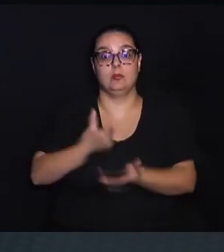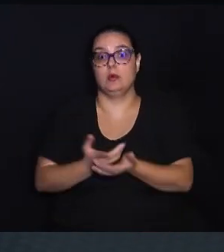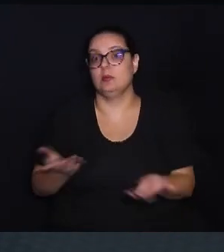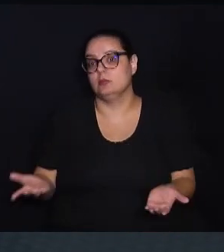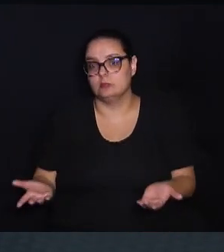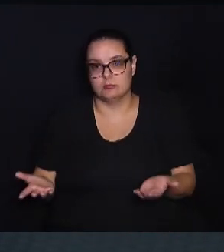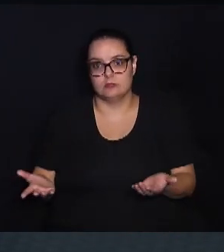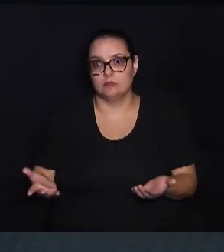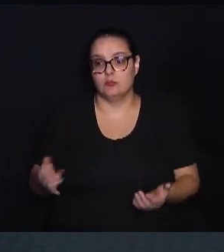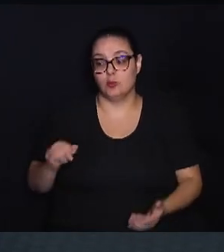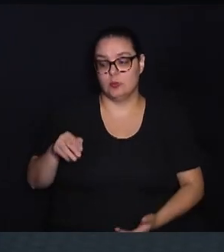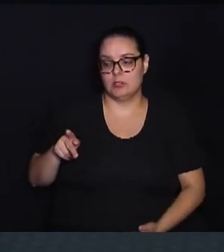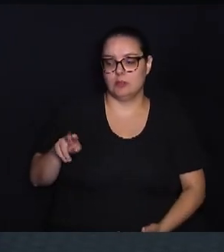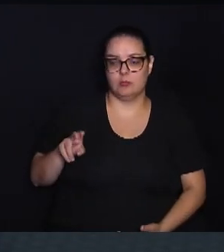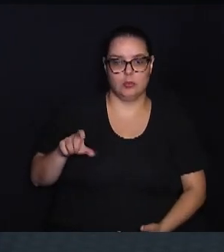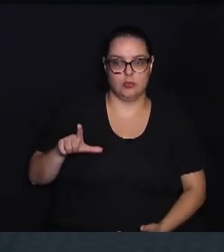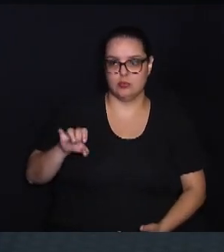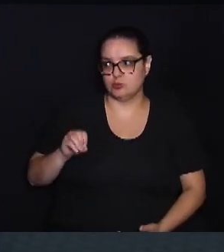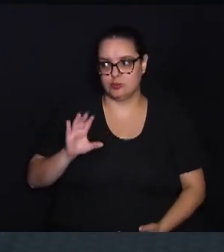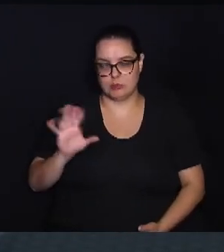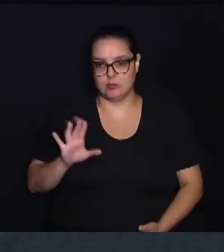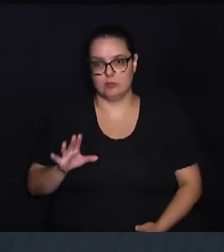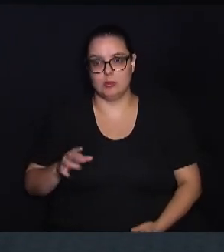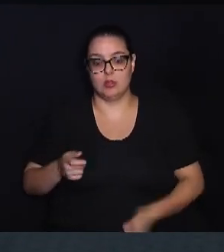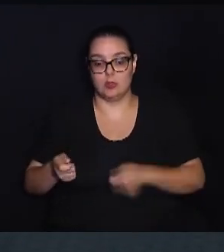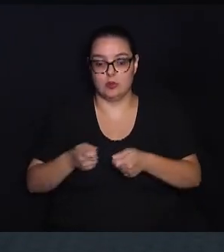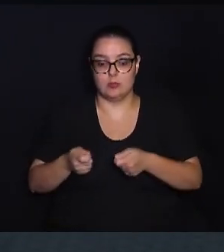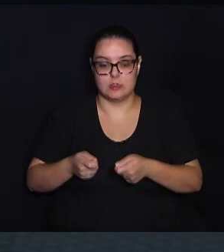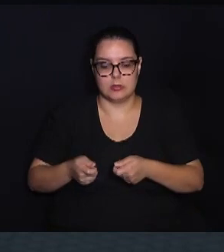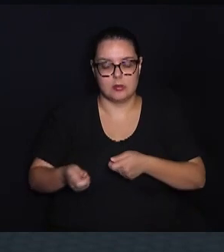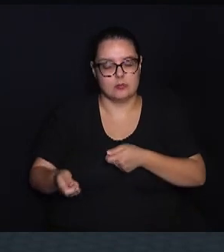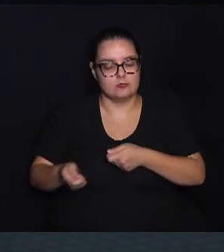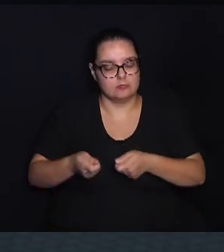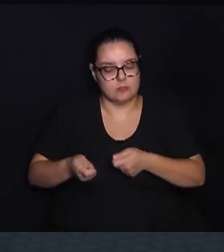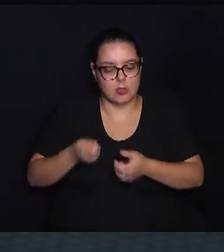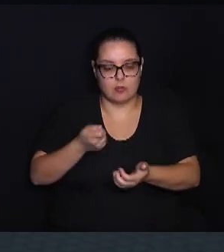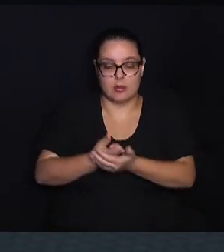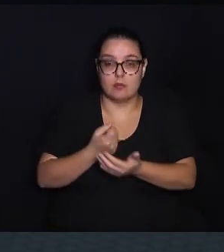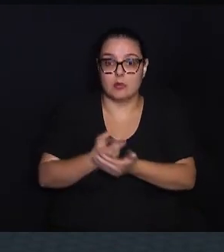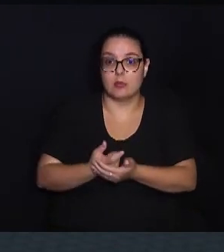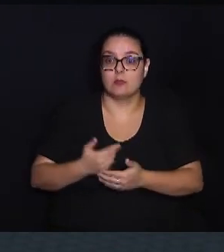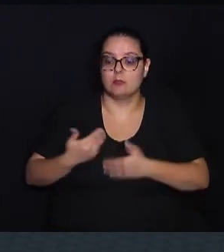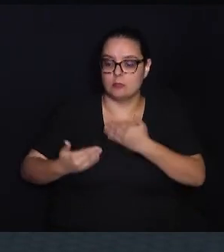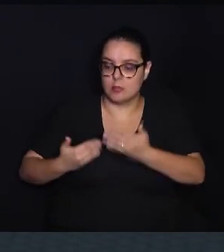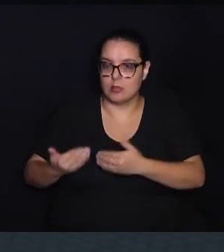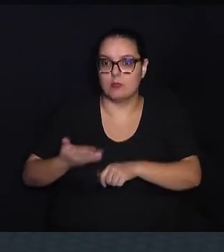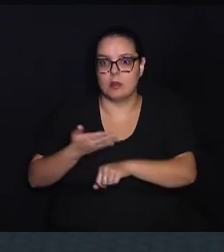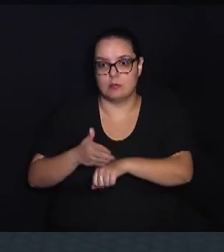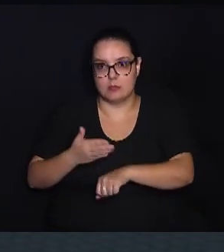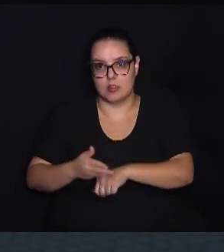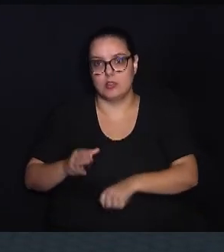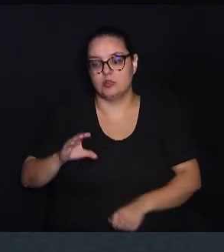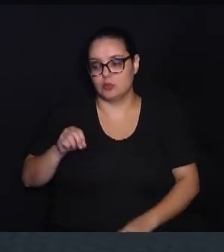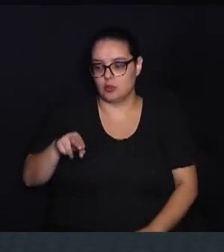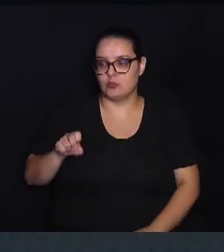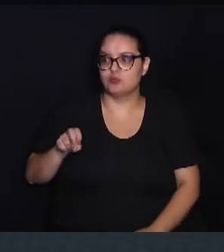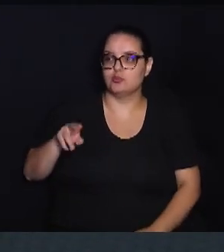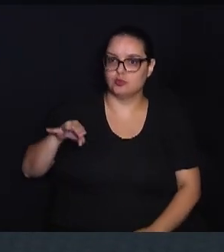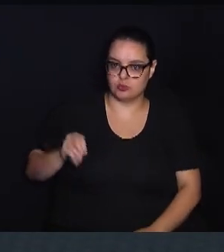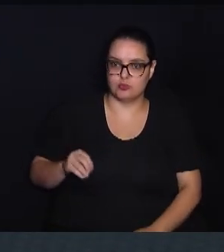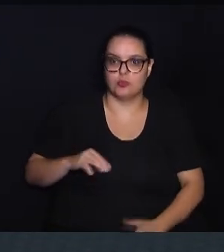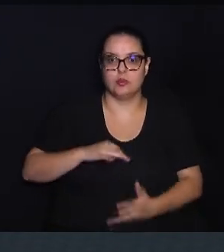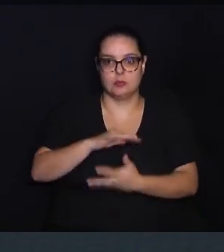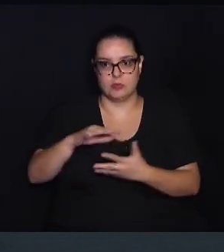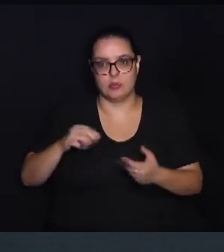comprar simplesmente por impulso, mas racionalmente, o máximo possível, né, construir uma prática de consumo que